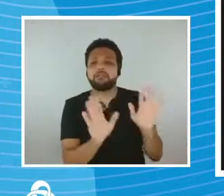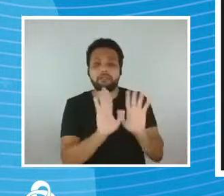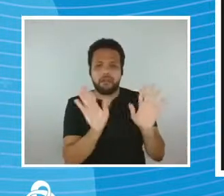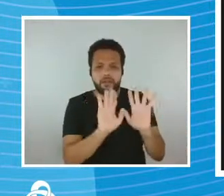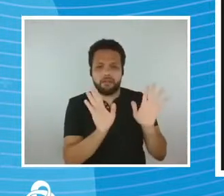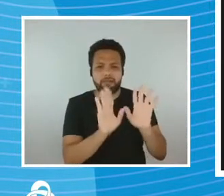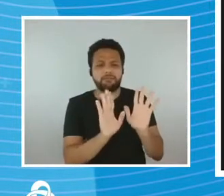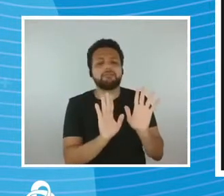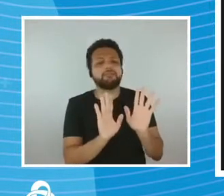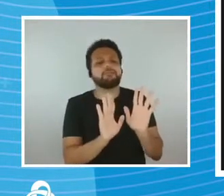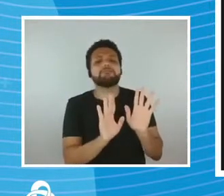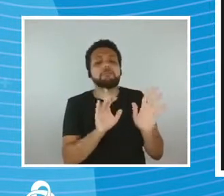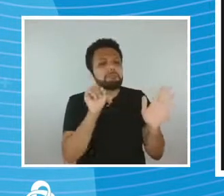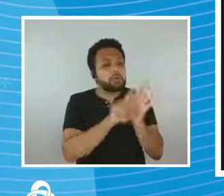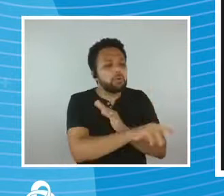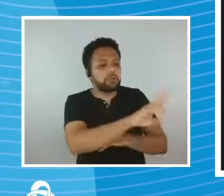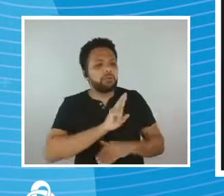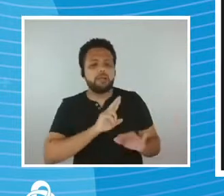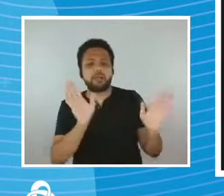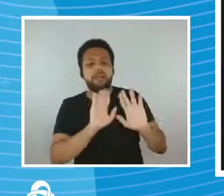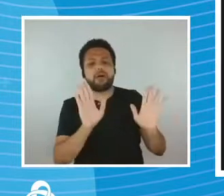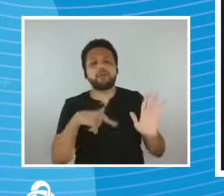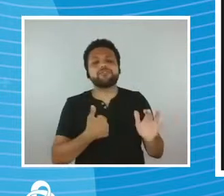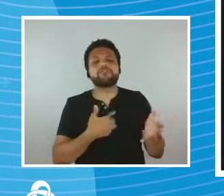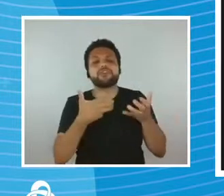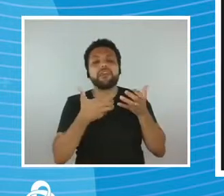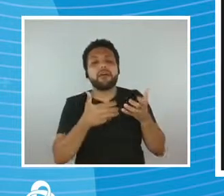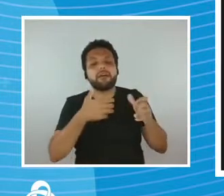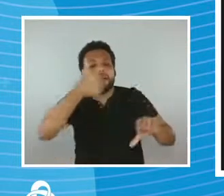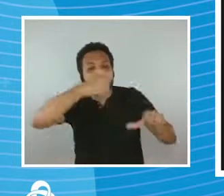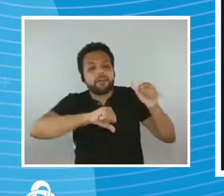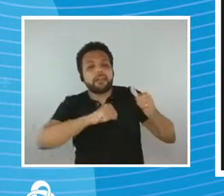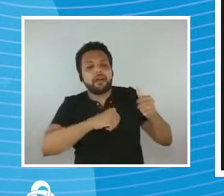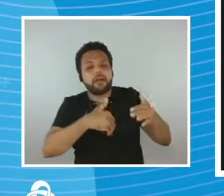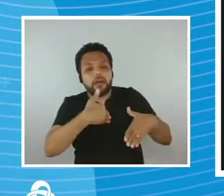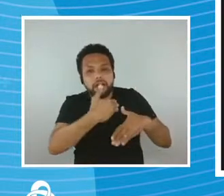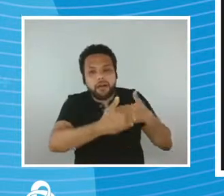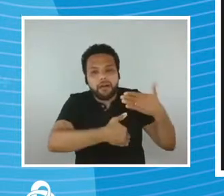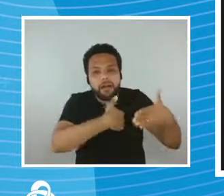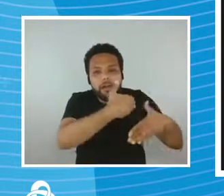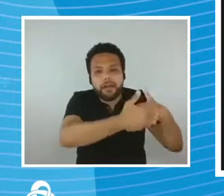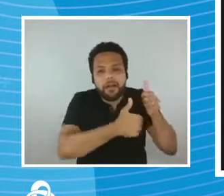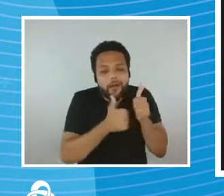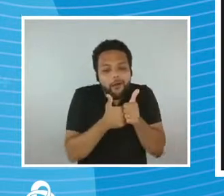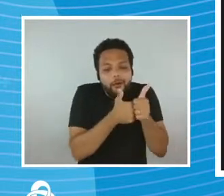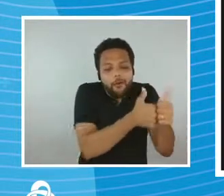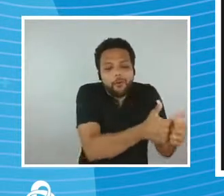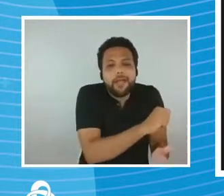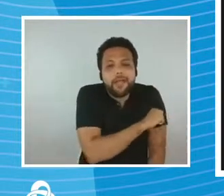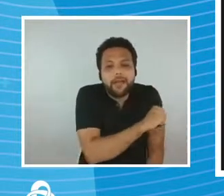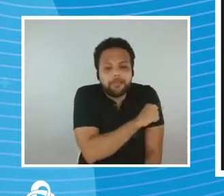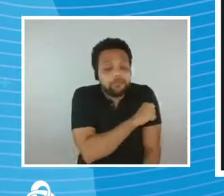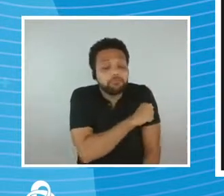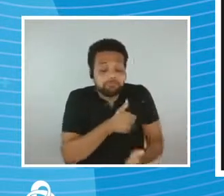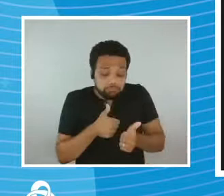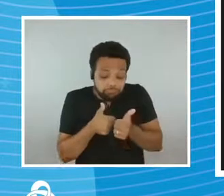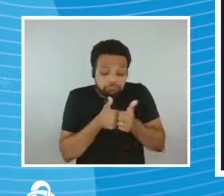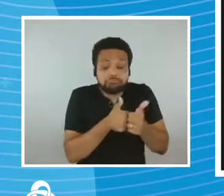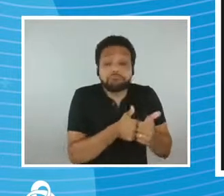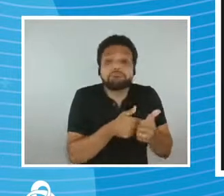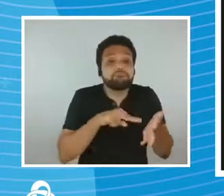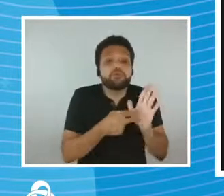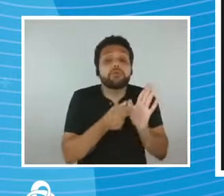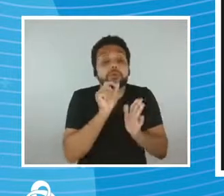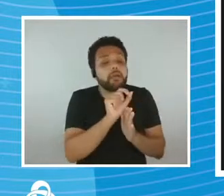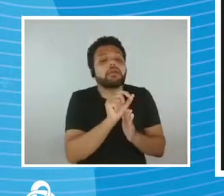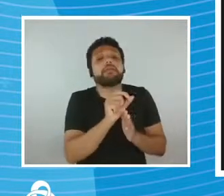fosse, digamos, construída ao longo da trajetória do aluno e que pudesse permitir intervenções mais apropriadas,